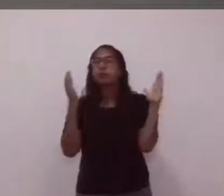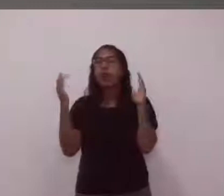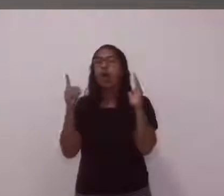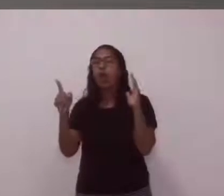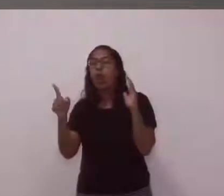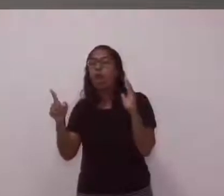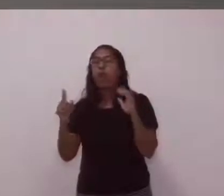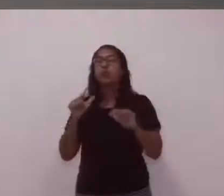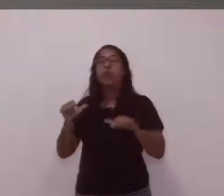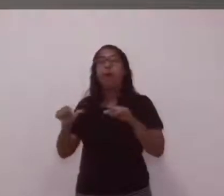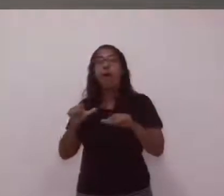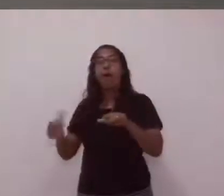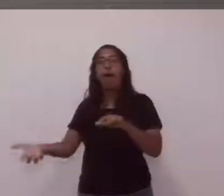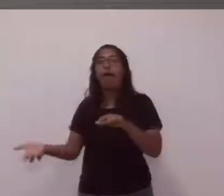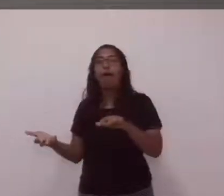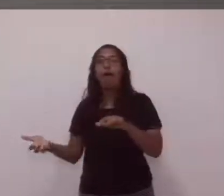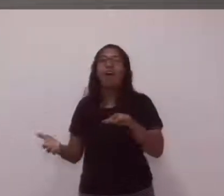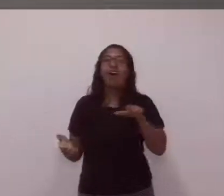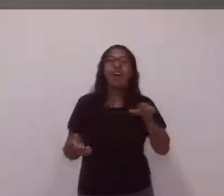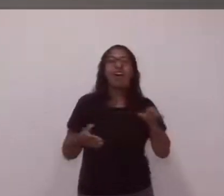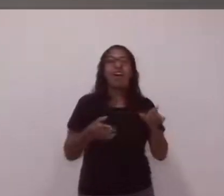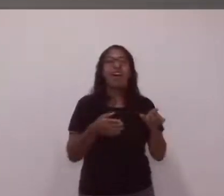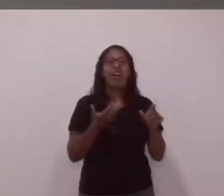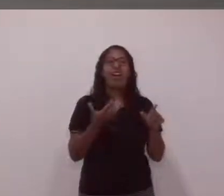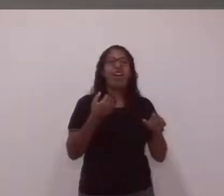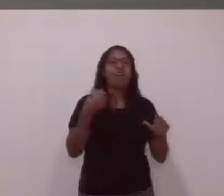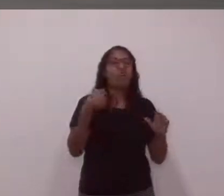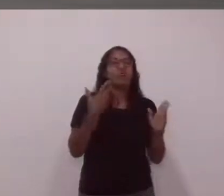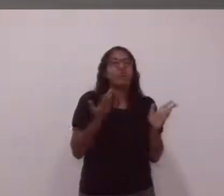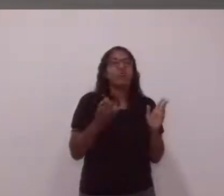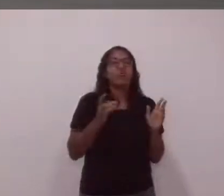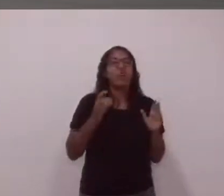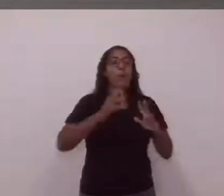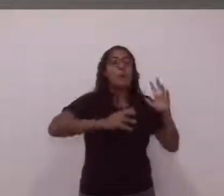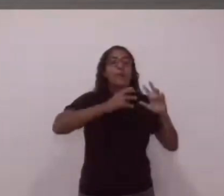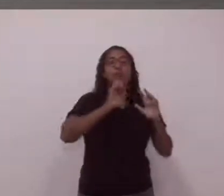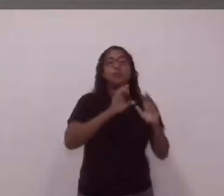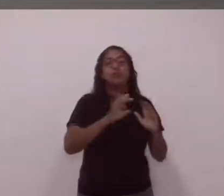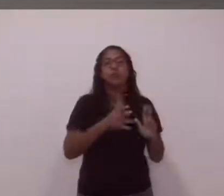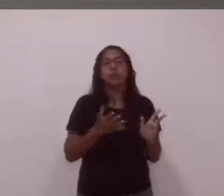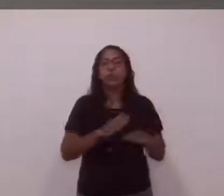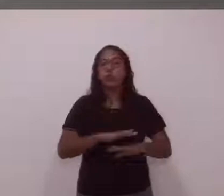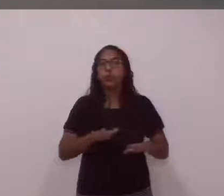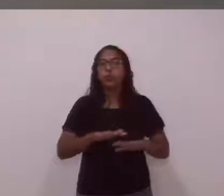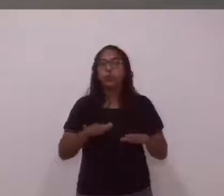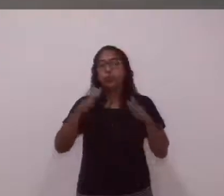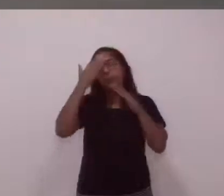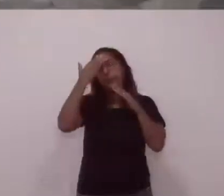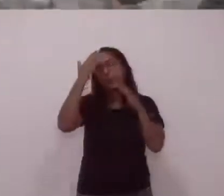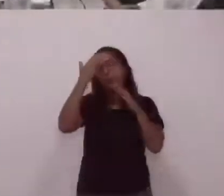quem está querendo trabalhar pela nossa cidade por hora é só muito obrigado a todos